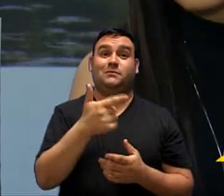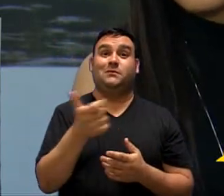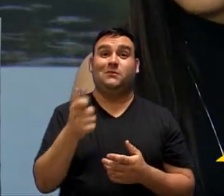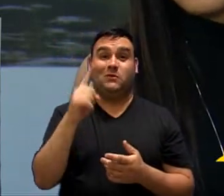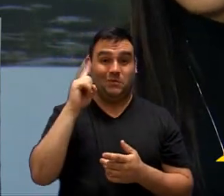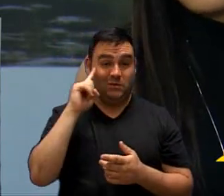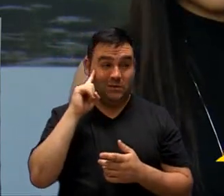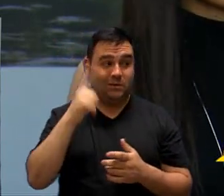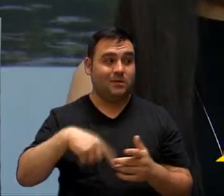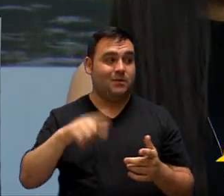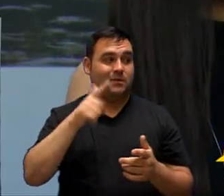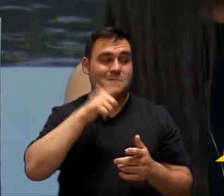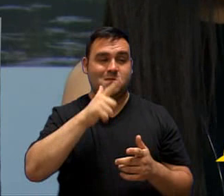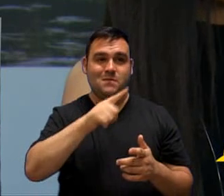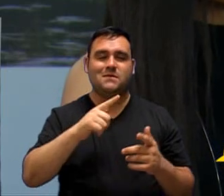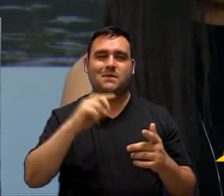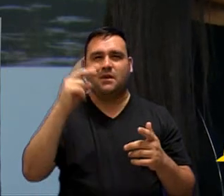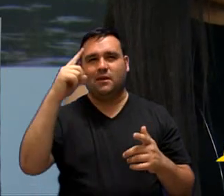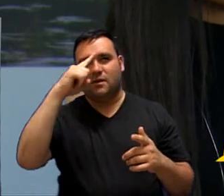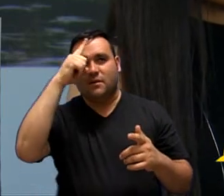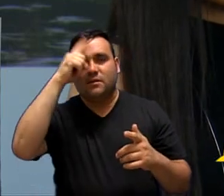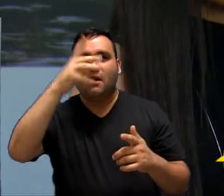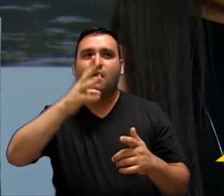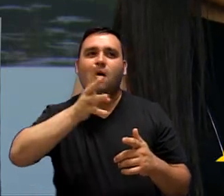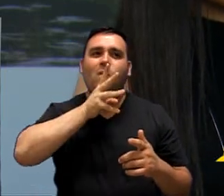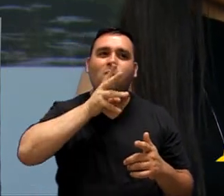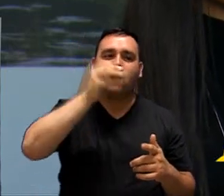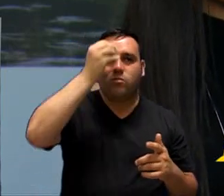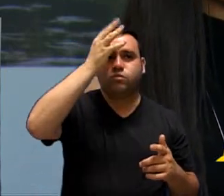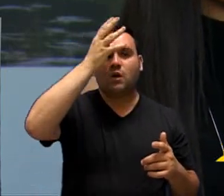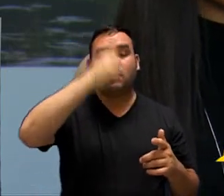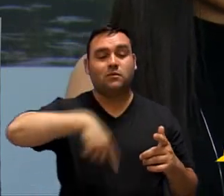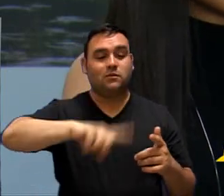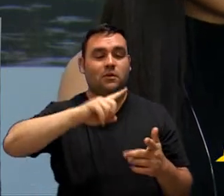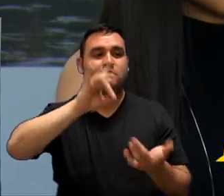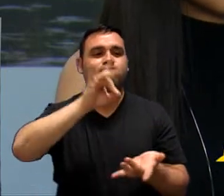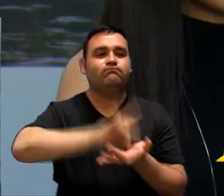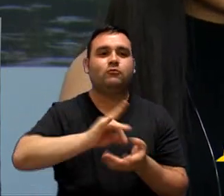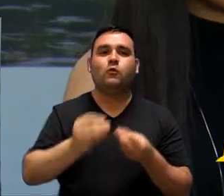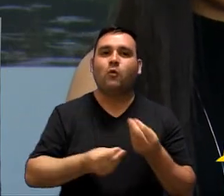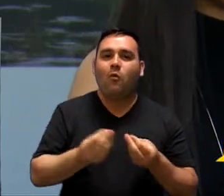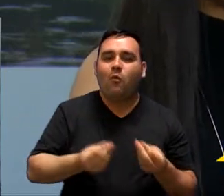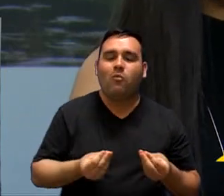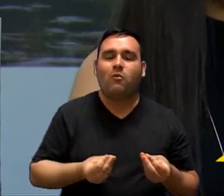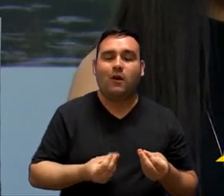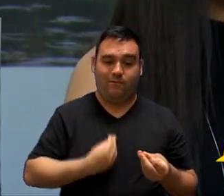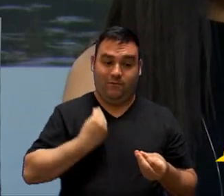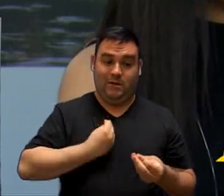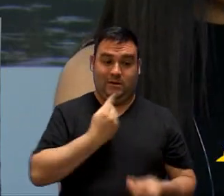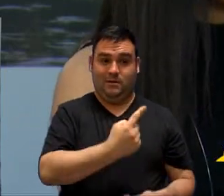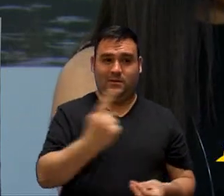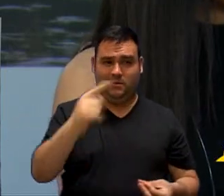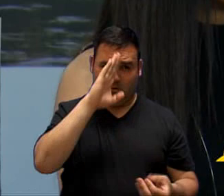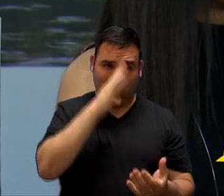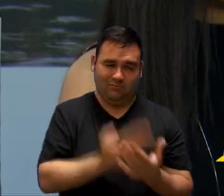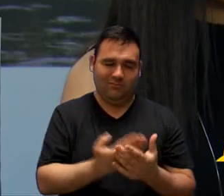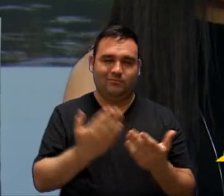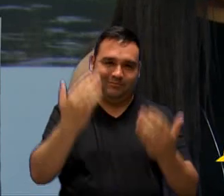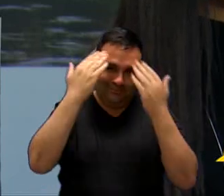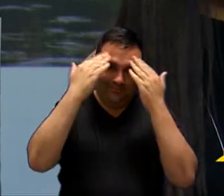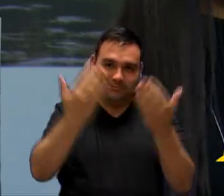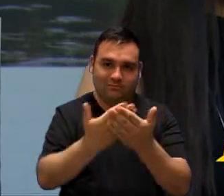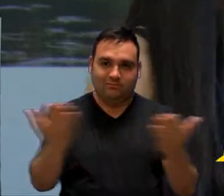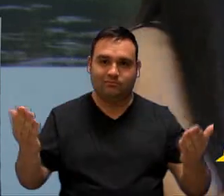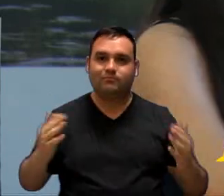dias. Podemos compartilhar ideias, conhecimentos sobre as nossas realidades, sobre tudo que a gente acredita. Muito